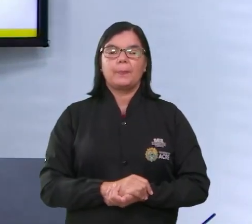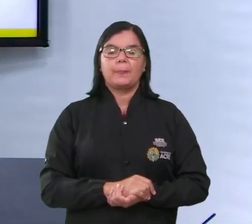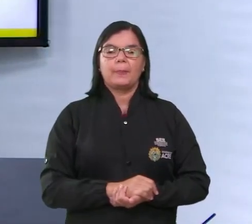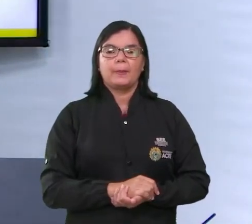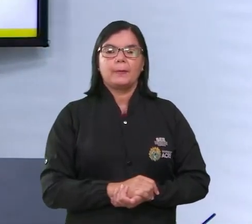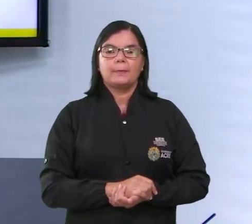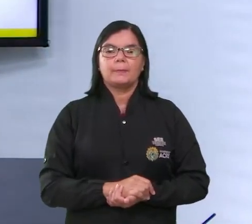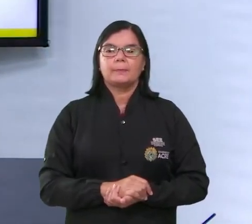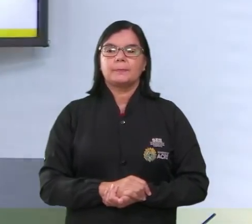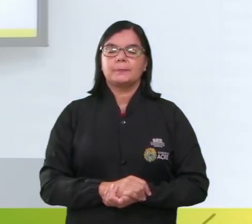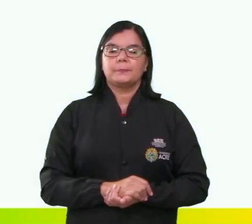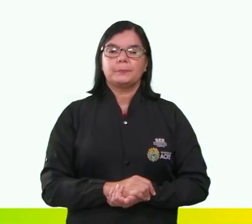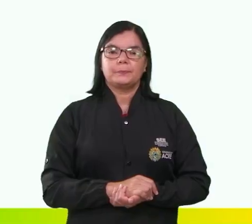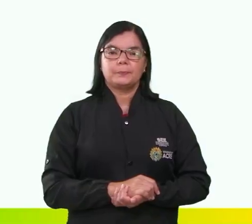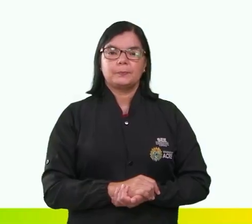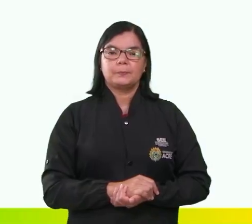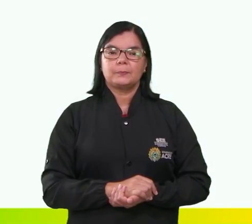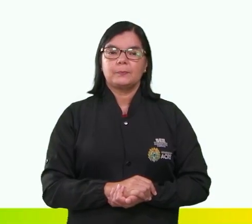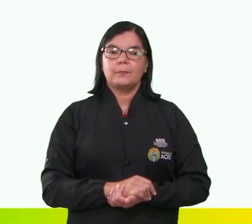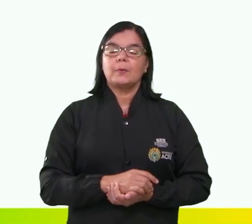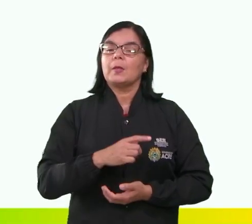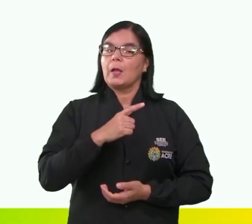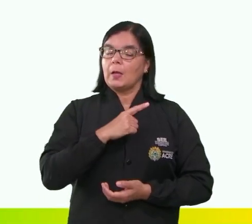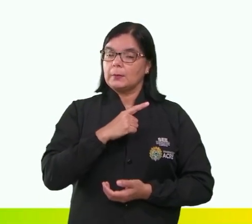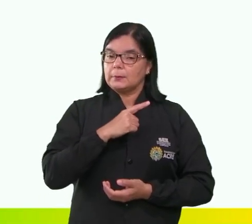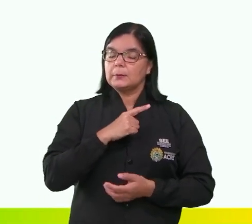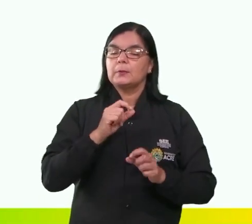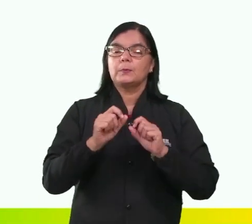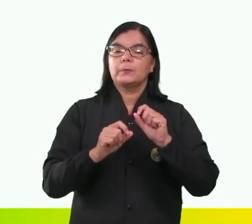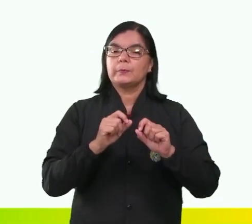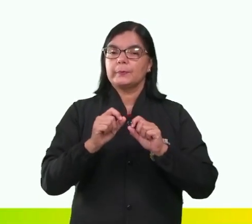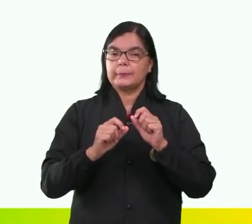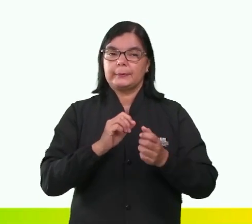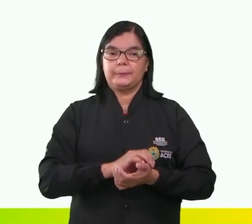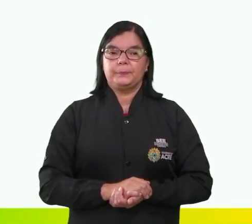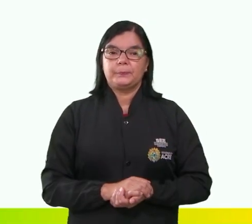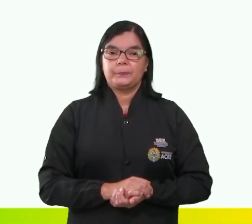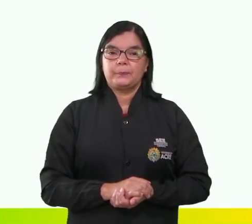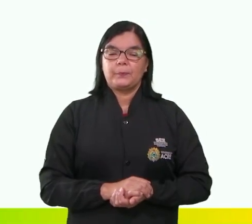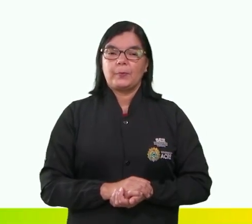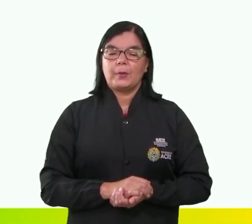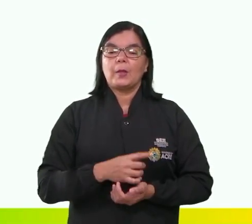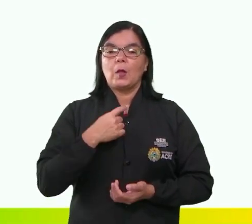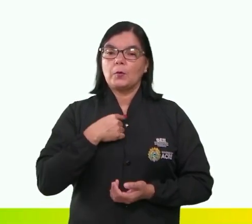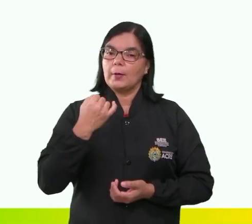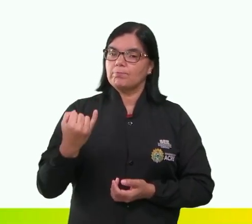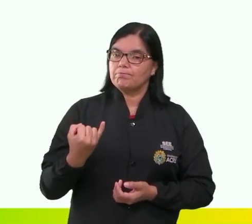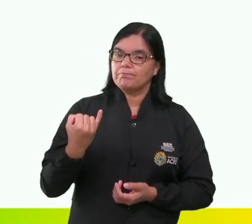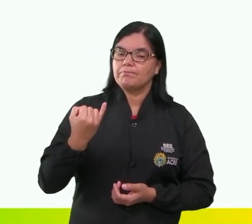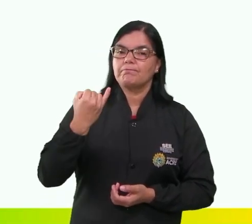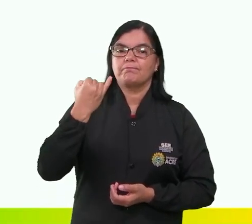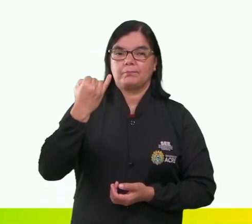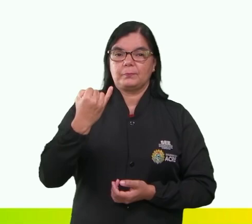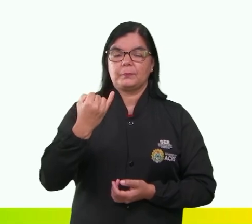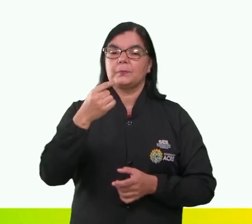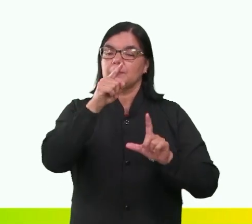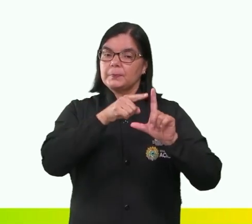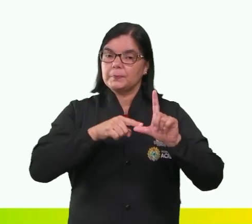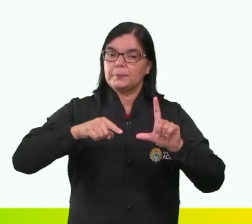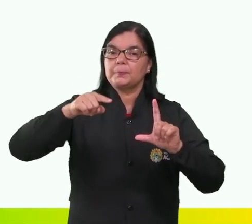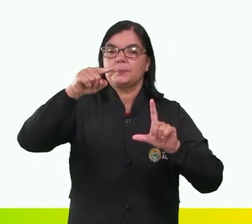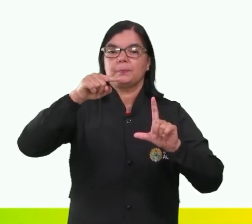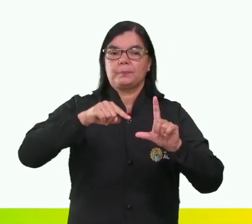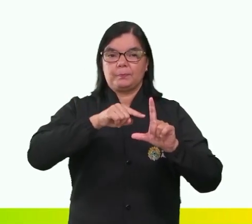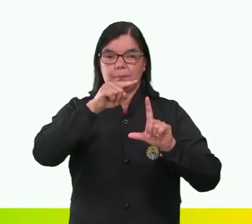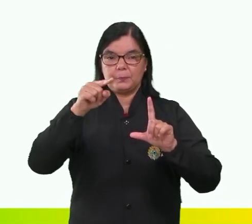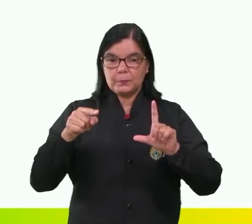Continuando, nós vamos ter ainda uma propriedade fundamental da parábola,